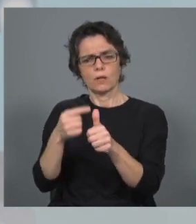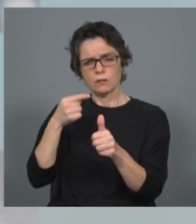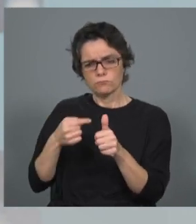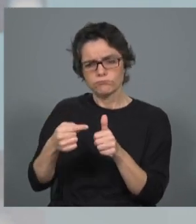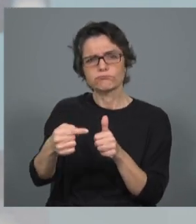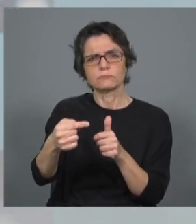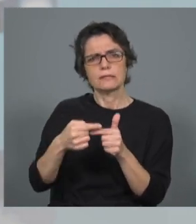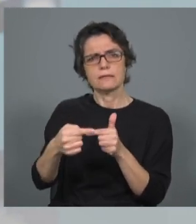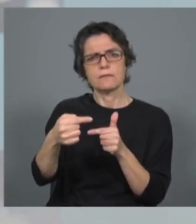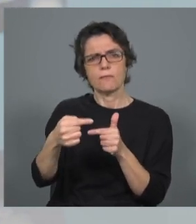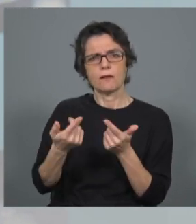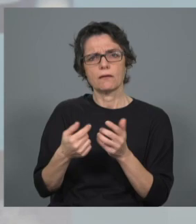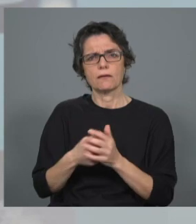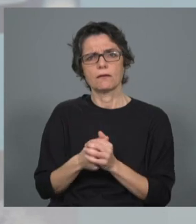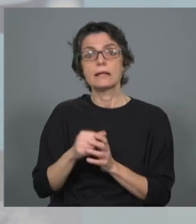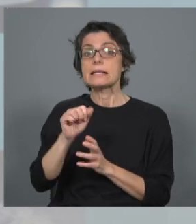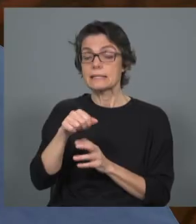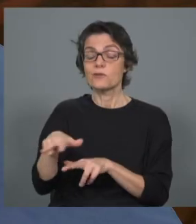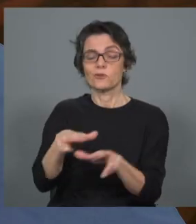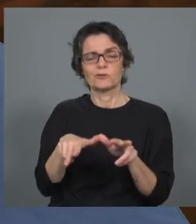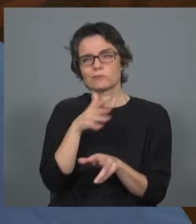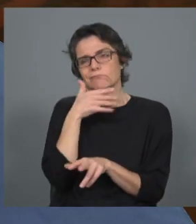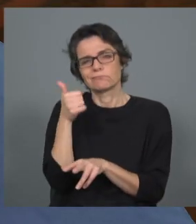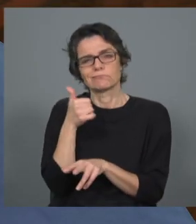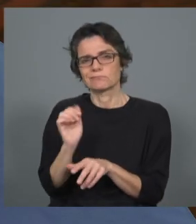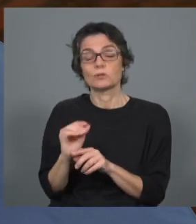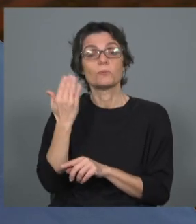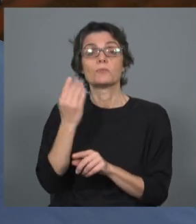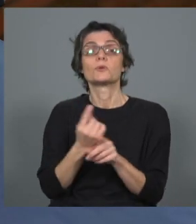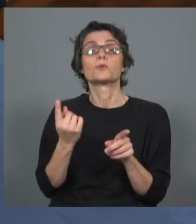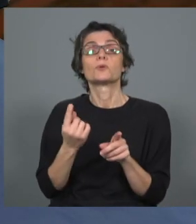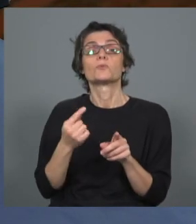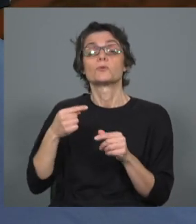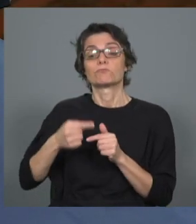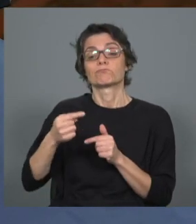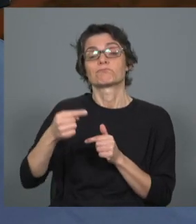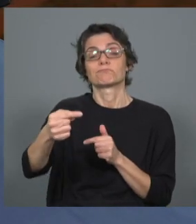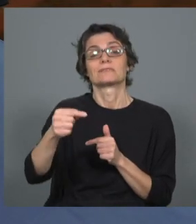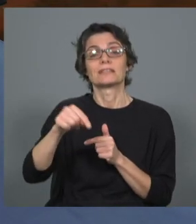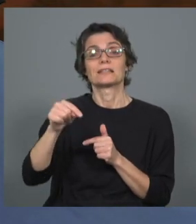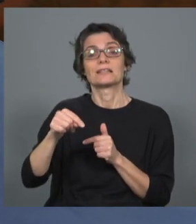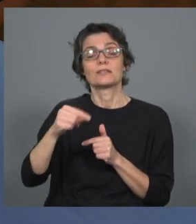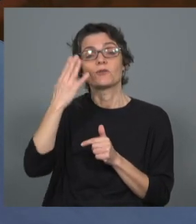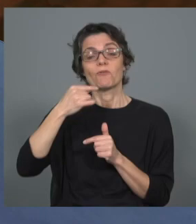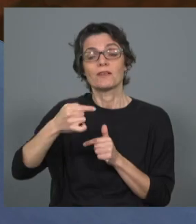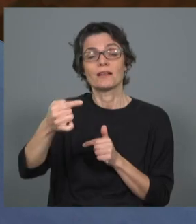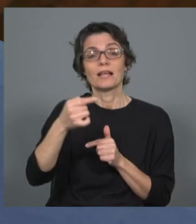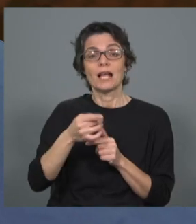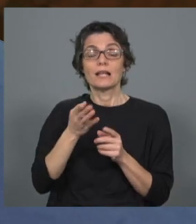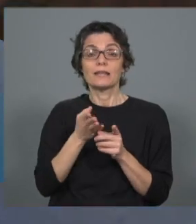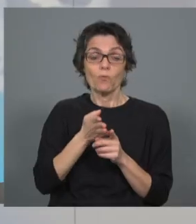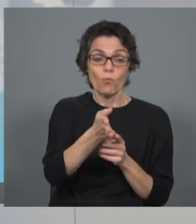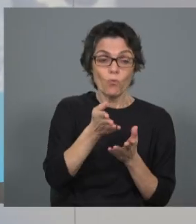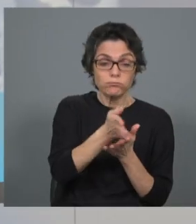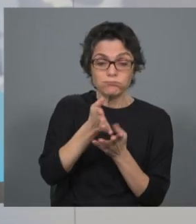semana. Sim, esses vídeos são muito bonitos, primeiro porque a cada dia da semana expressa a própria vocação pela qual estamos a rezar no